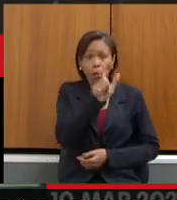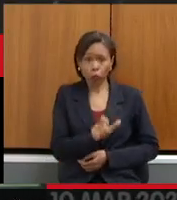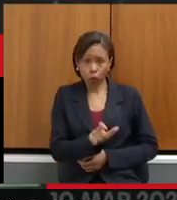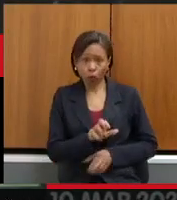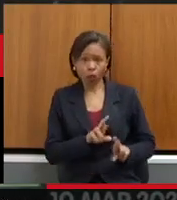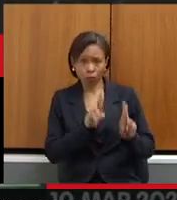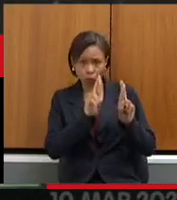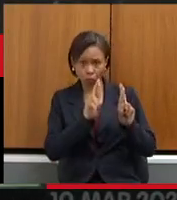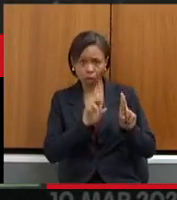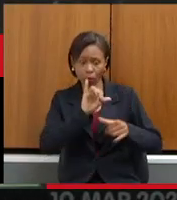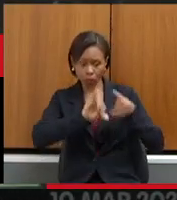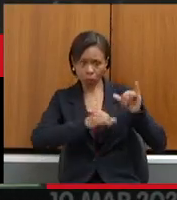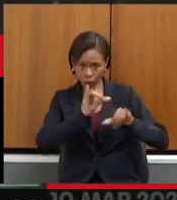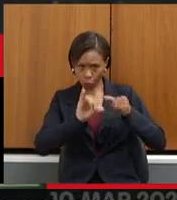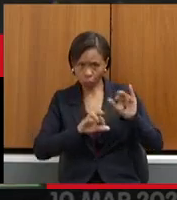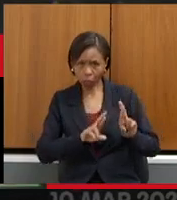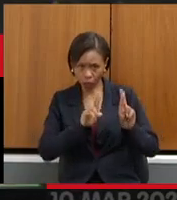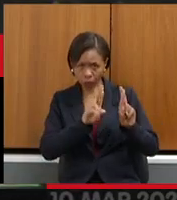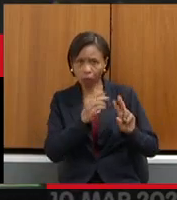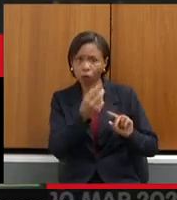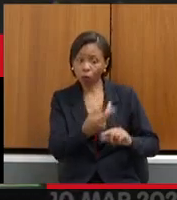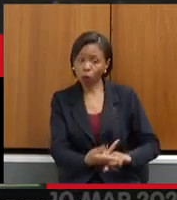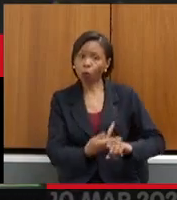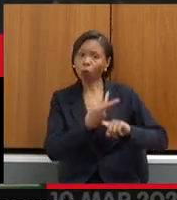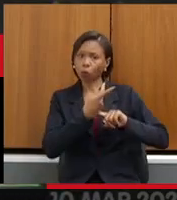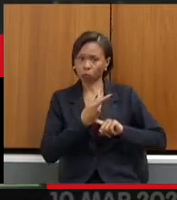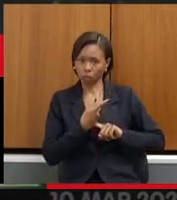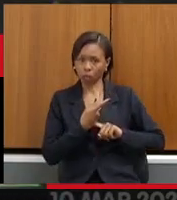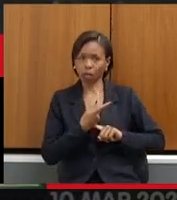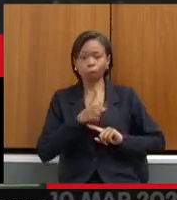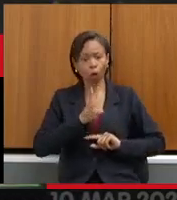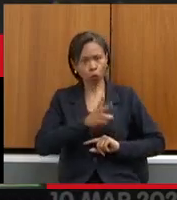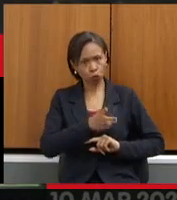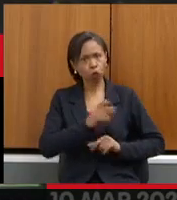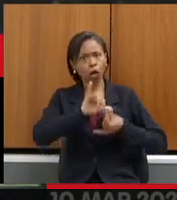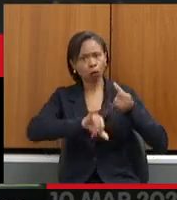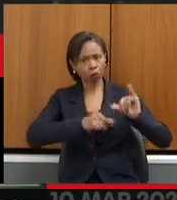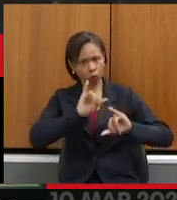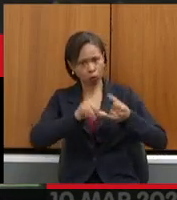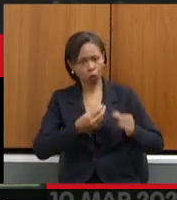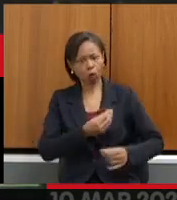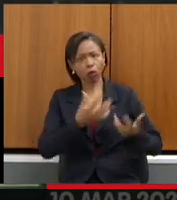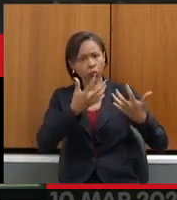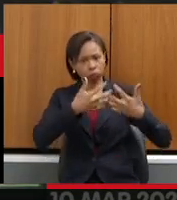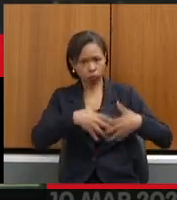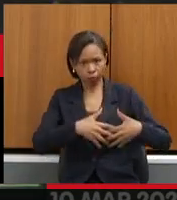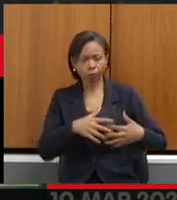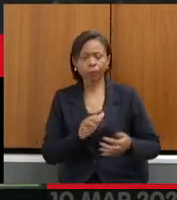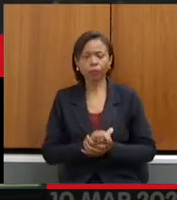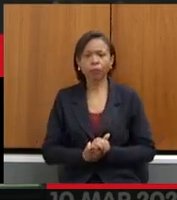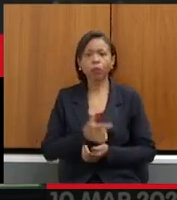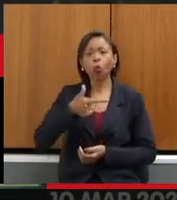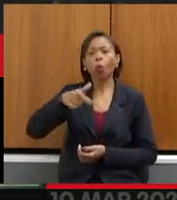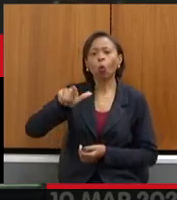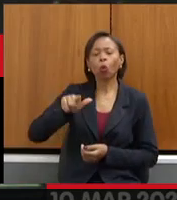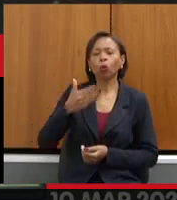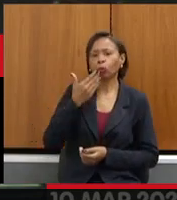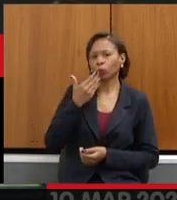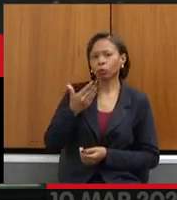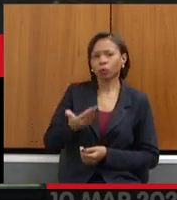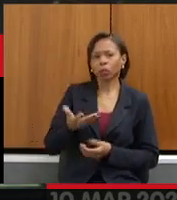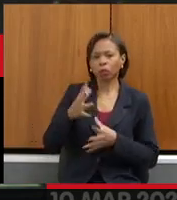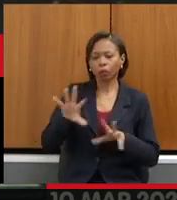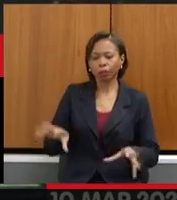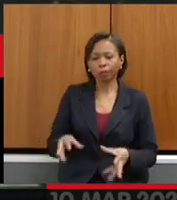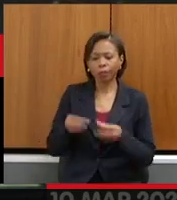procurar porque nós precisamos Mateus laboratório funcionava no mais em relação a solicitação de